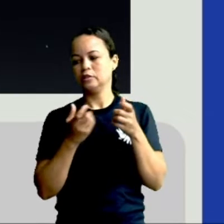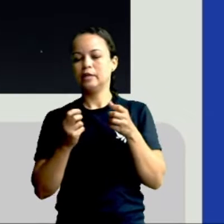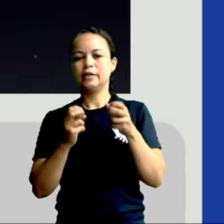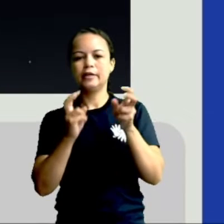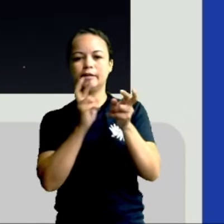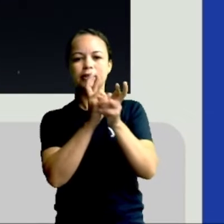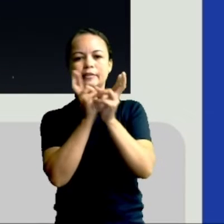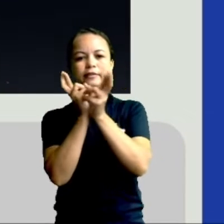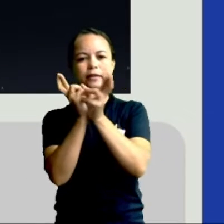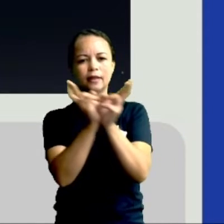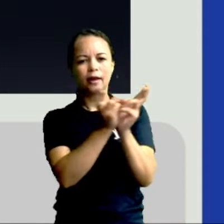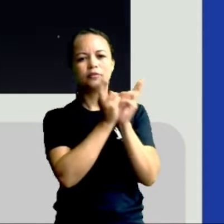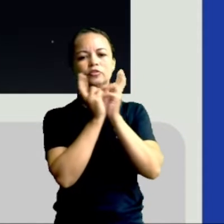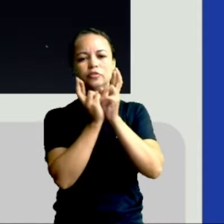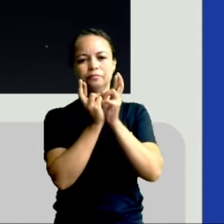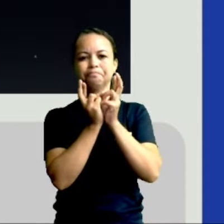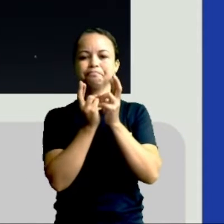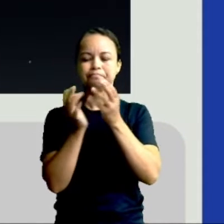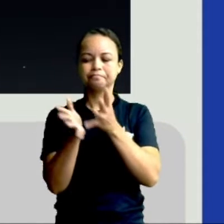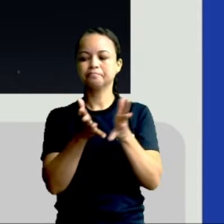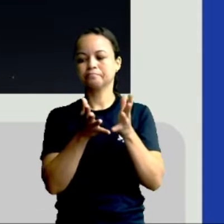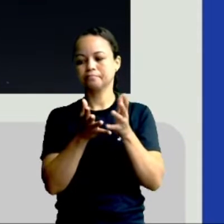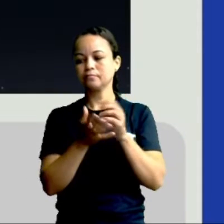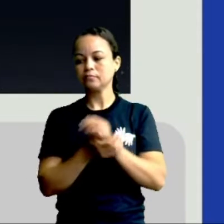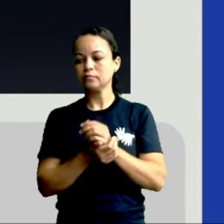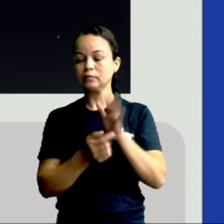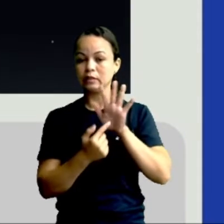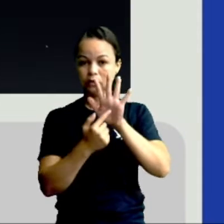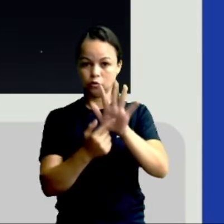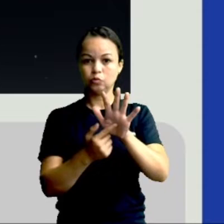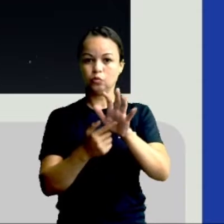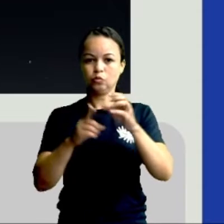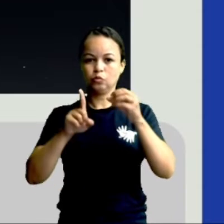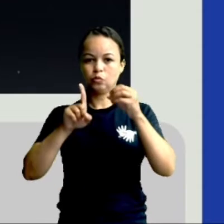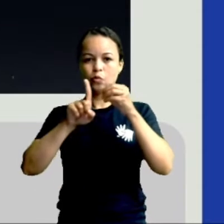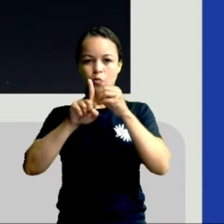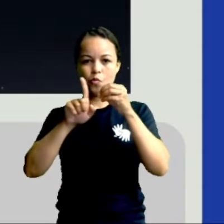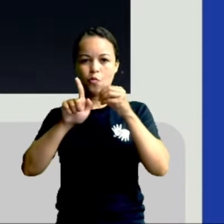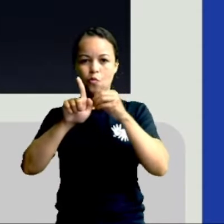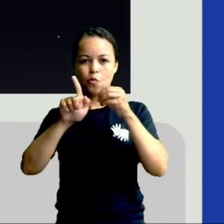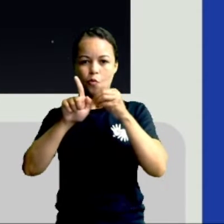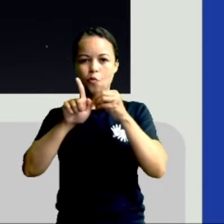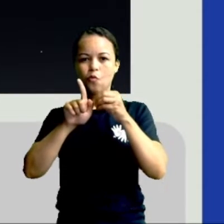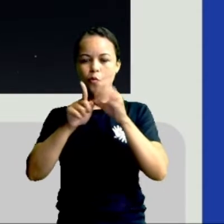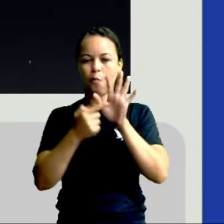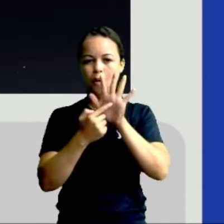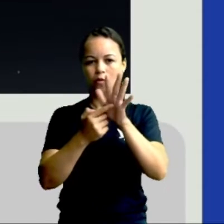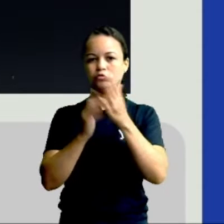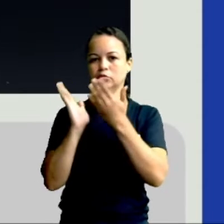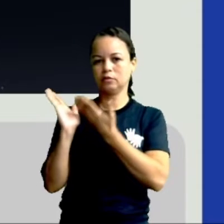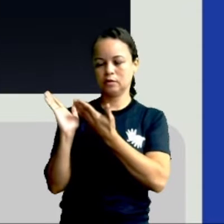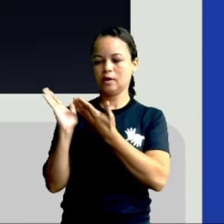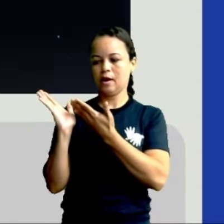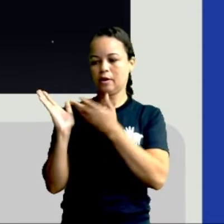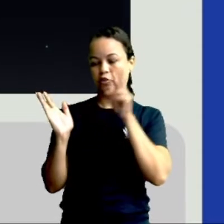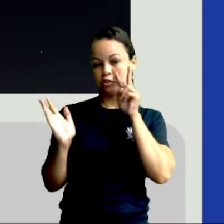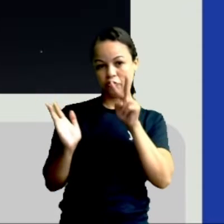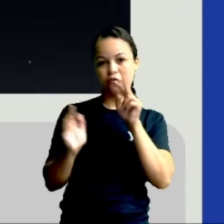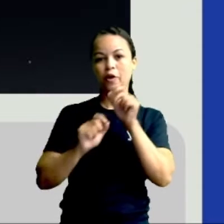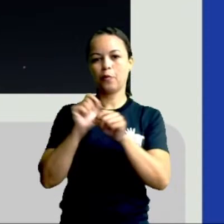artificiais. Nesse gifzinho aí, ó, do Google, né, a gente pode ver que ele